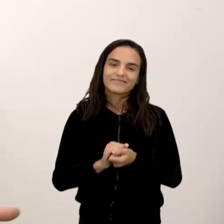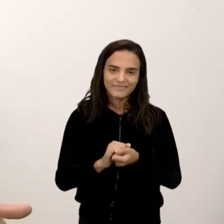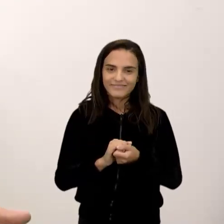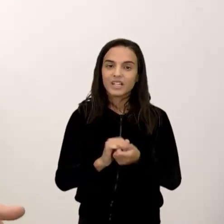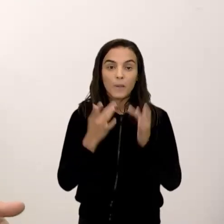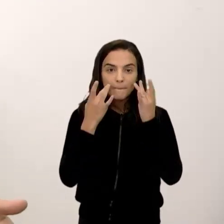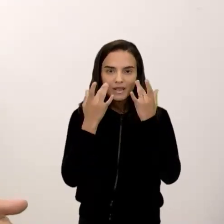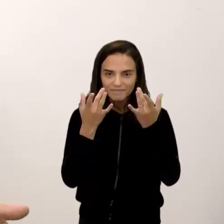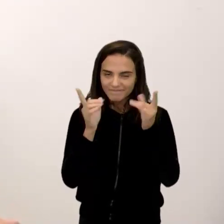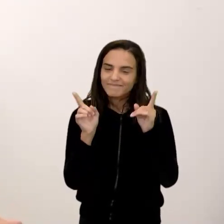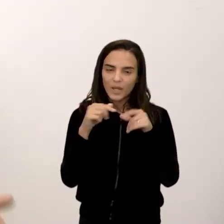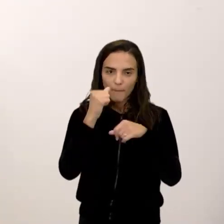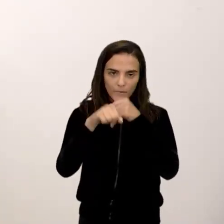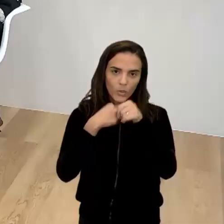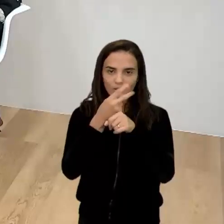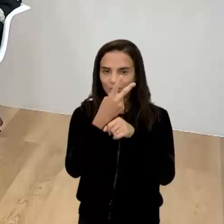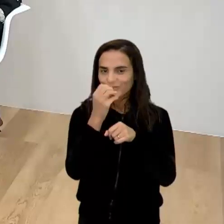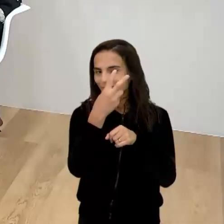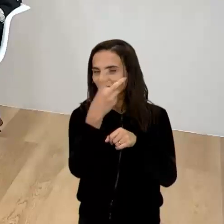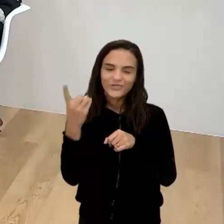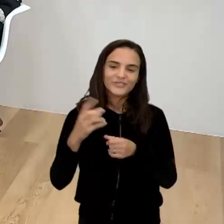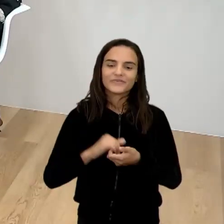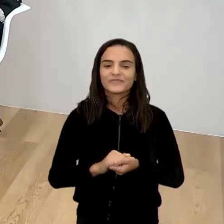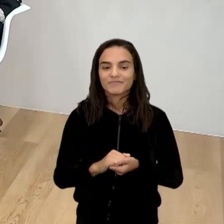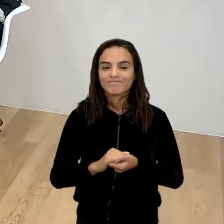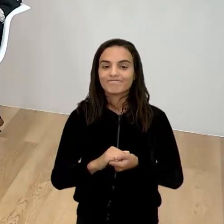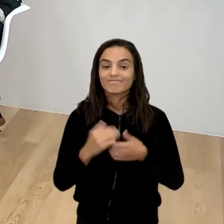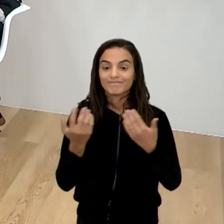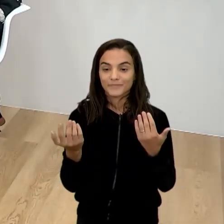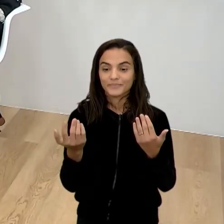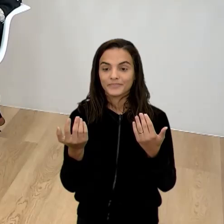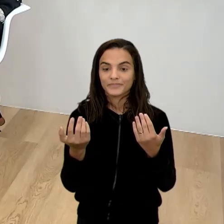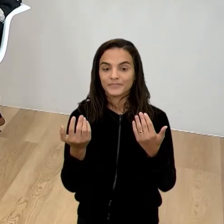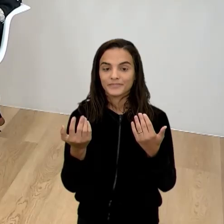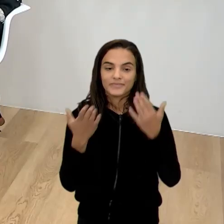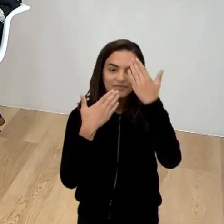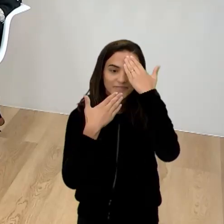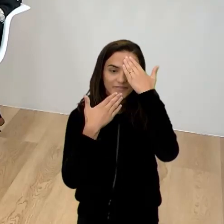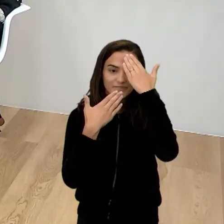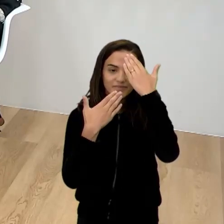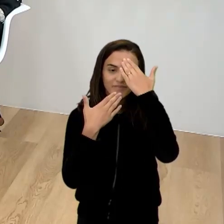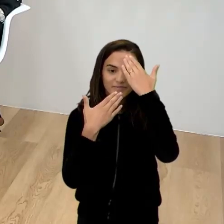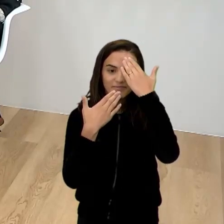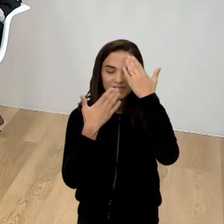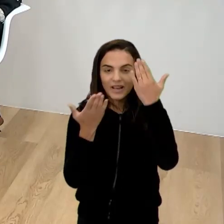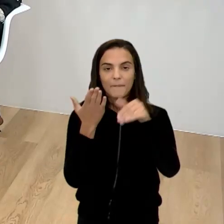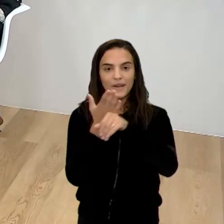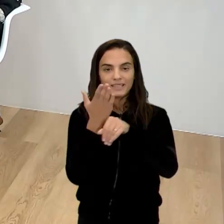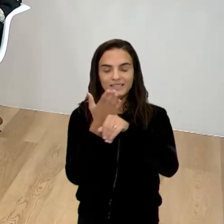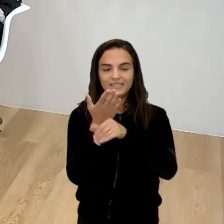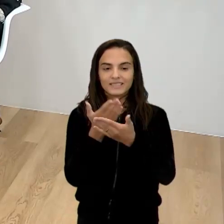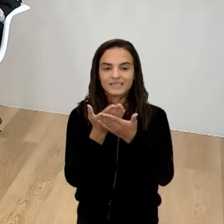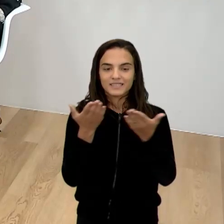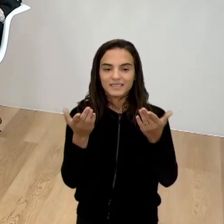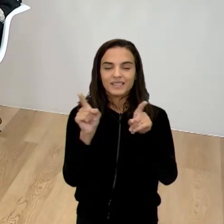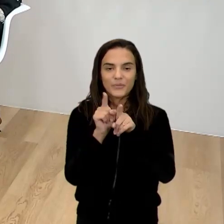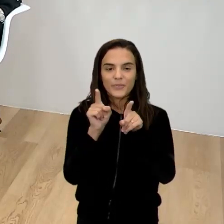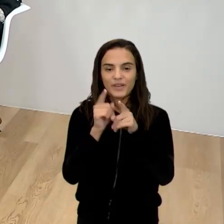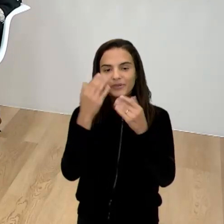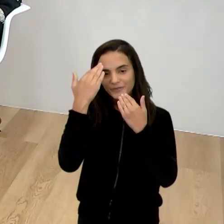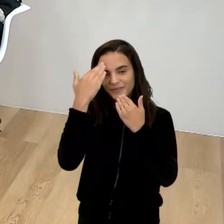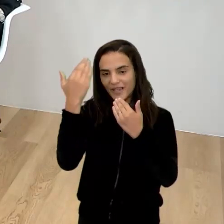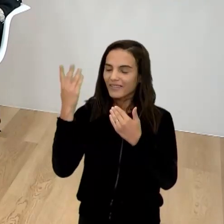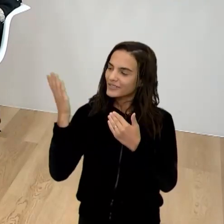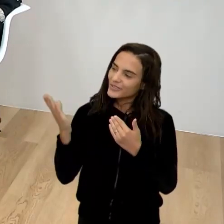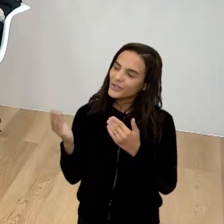de apresentação para o ano de 2022. Então, pessoal, quero agradecer muito a participação de vocês, agradecer a minha parceira